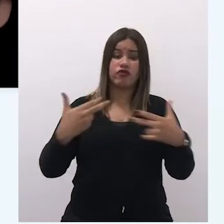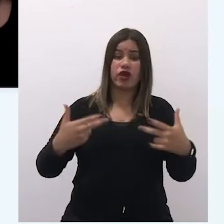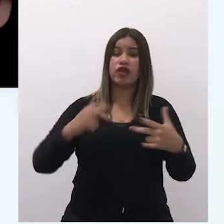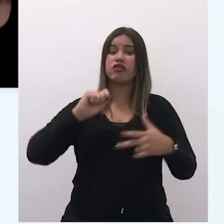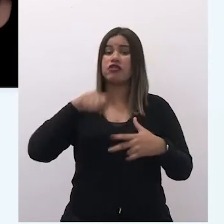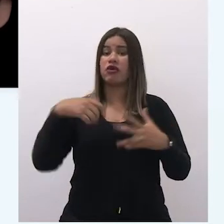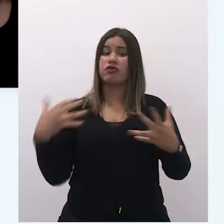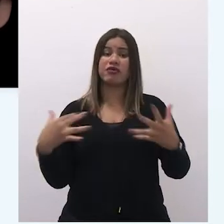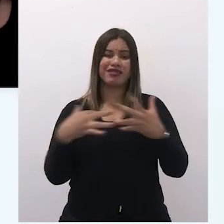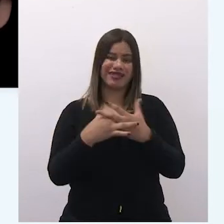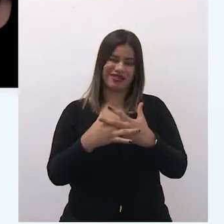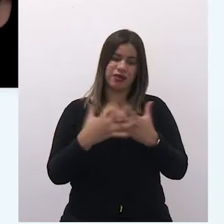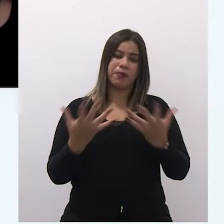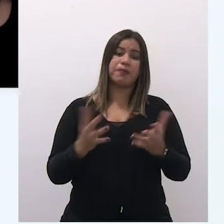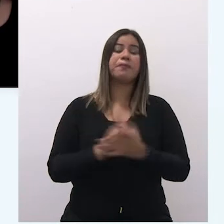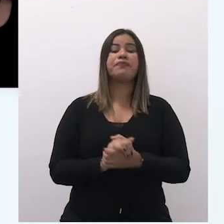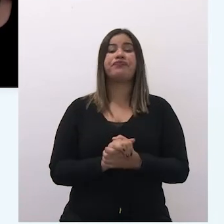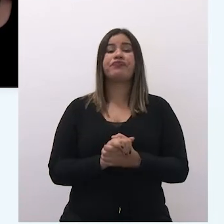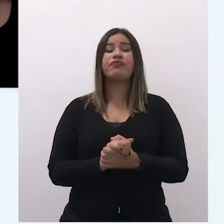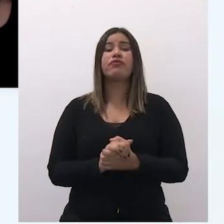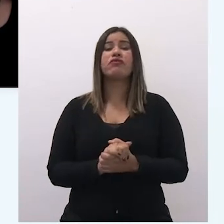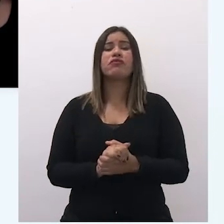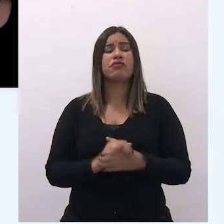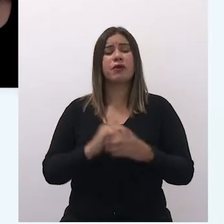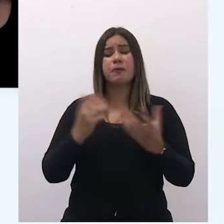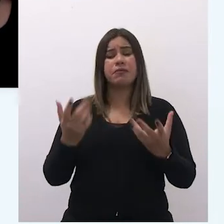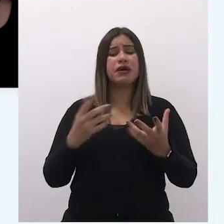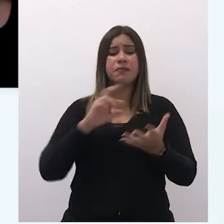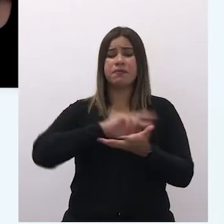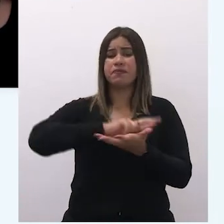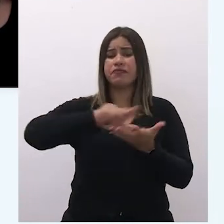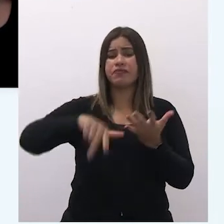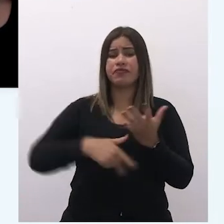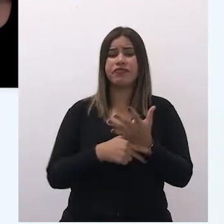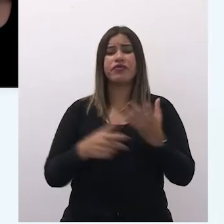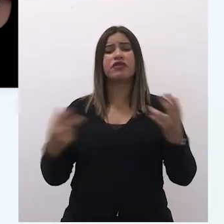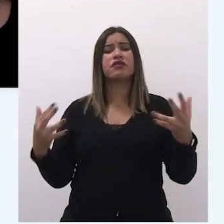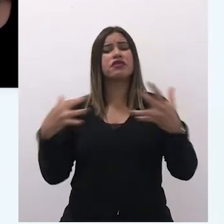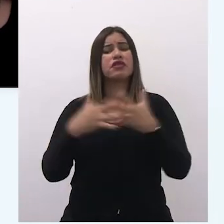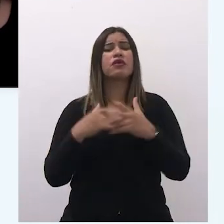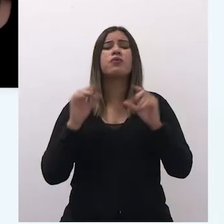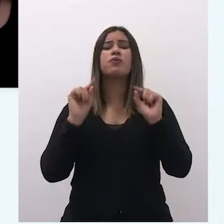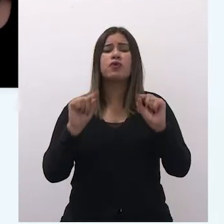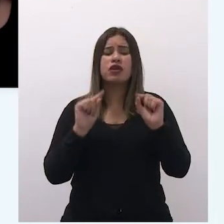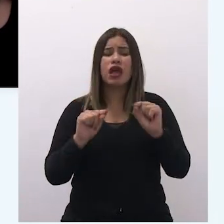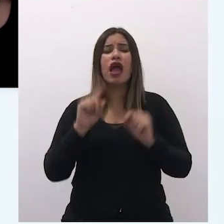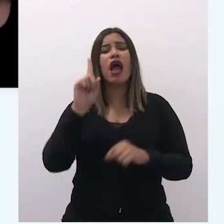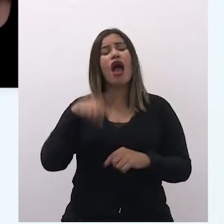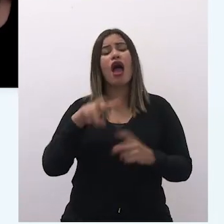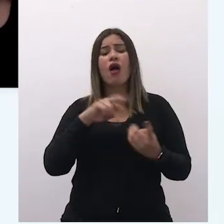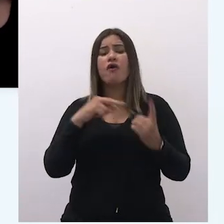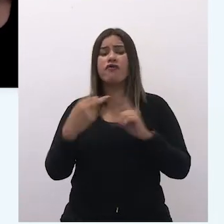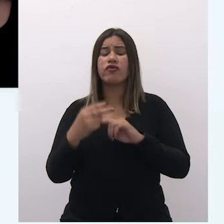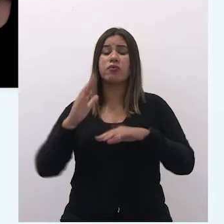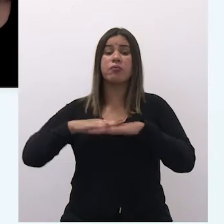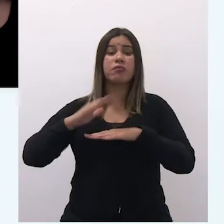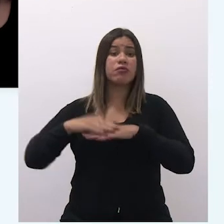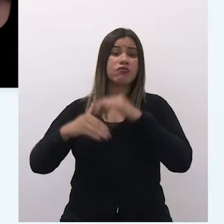está falando de virtudes cidadãs, nós estamos falando numa perspectiva idealizada, não, nós estamos falando numa perspectiva de